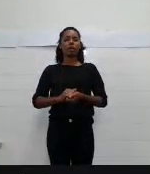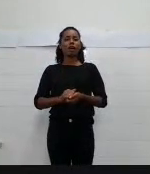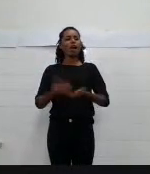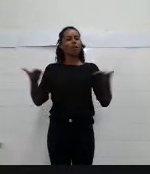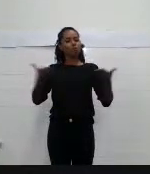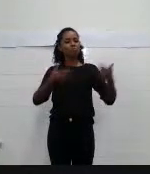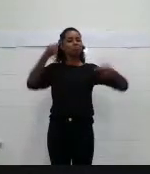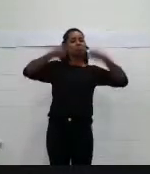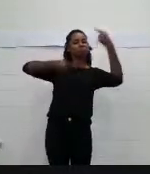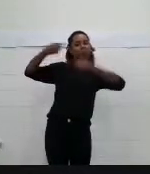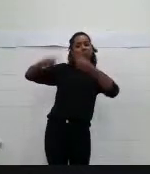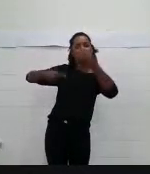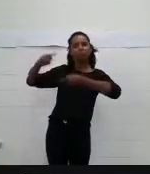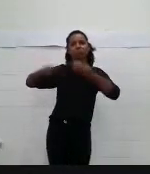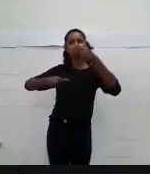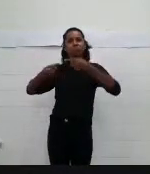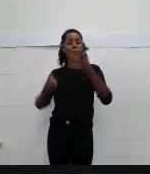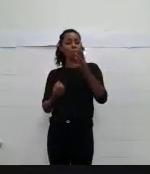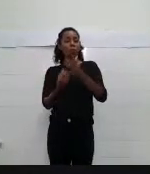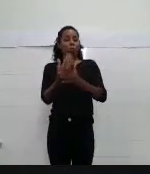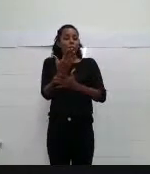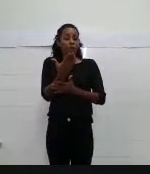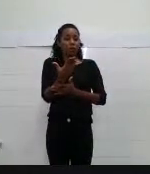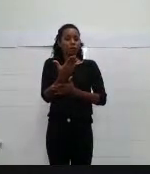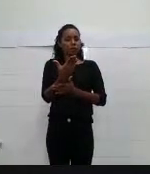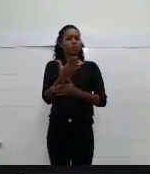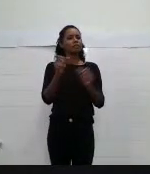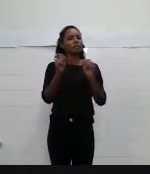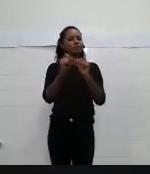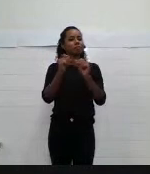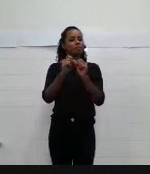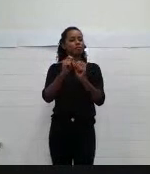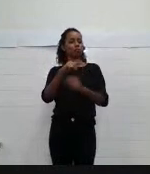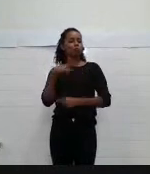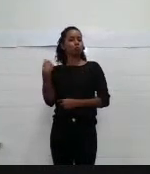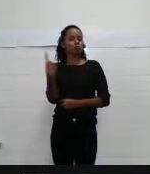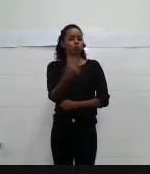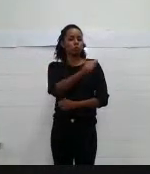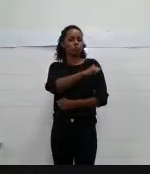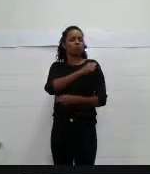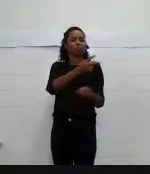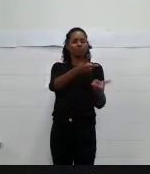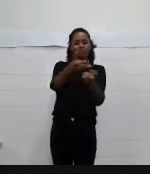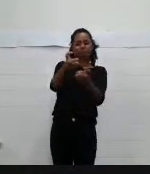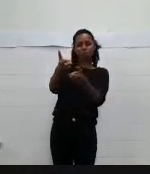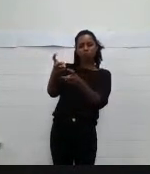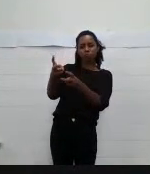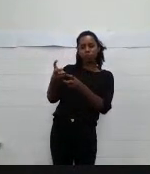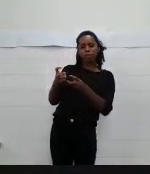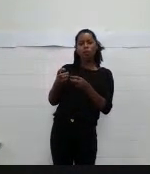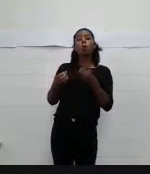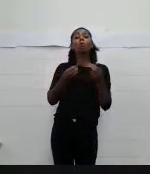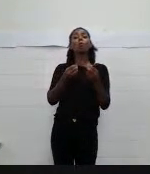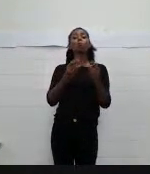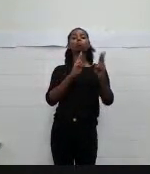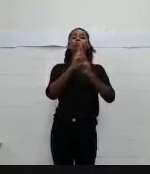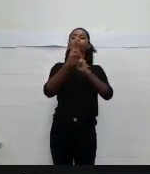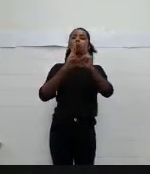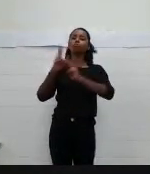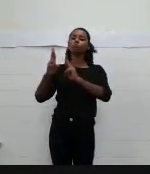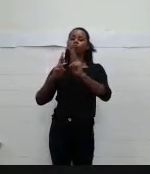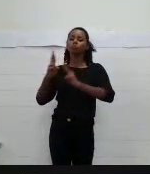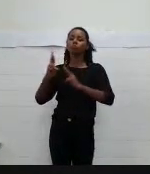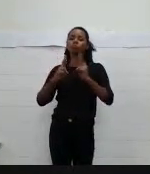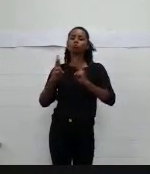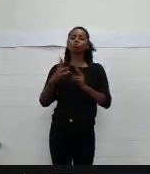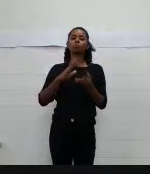essas situações, né, e fazer com que os nossos alunos percebam essas relações para além, né,